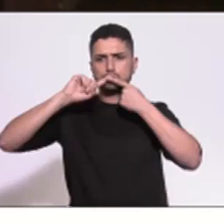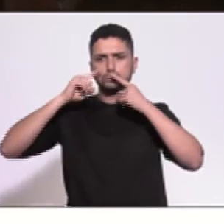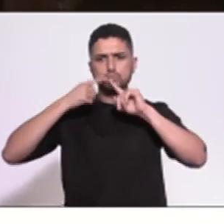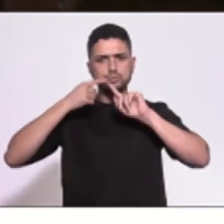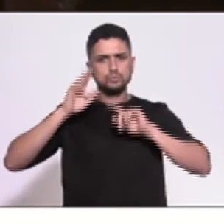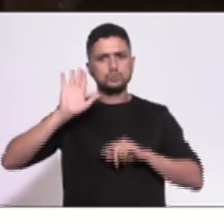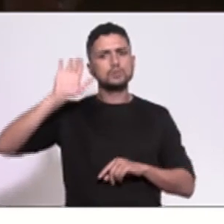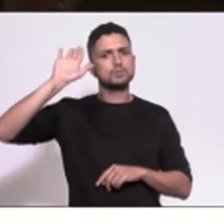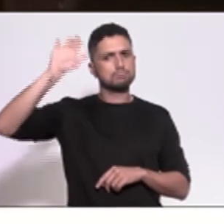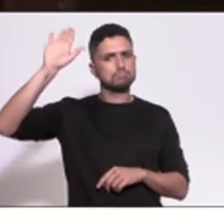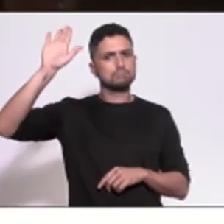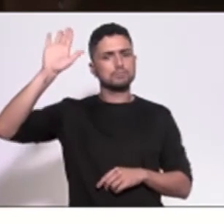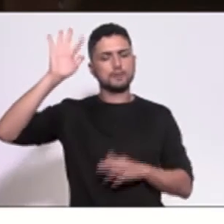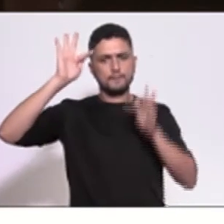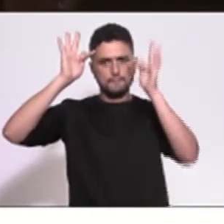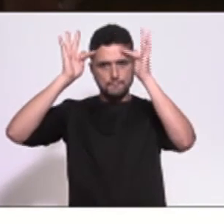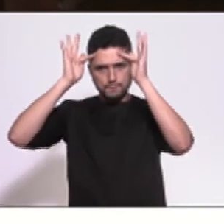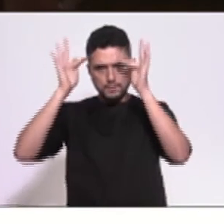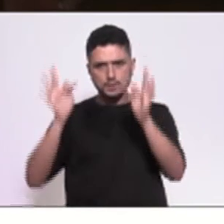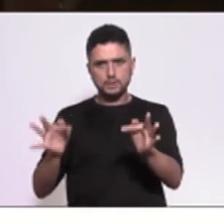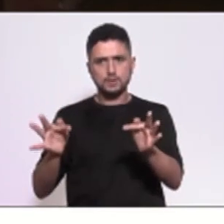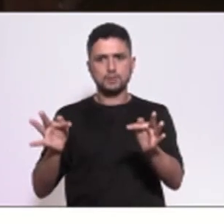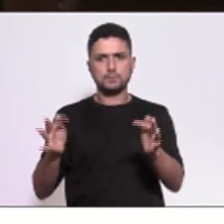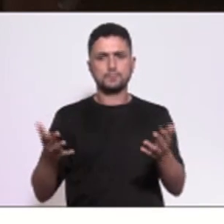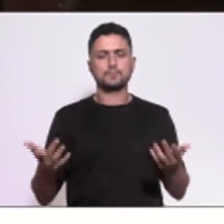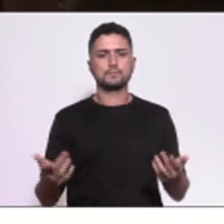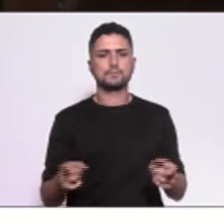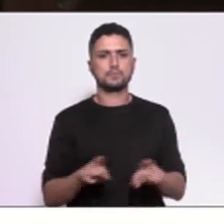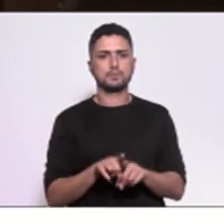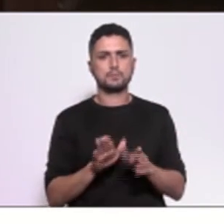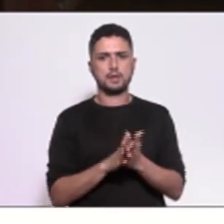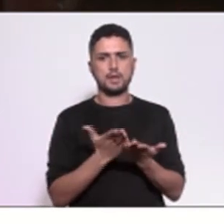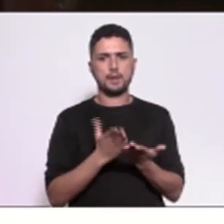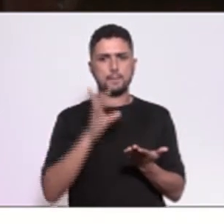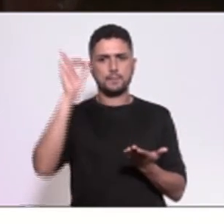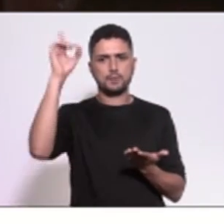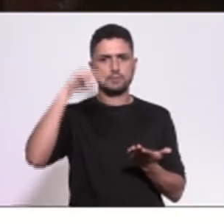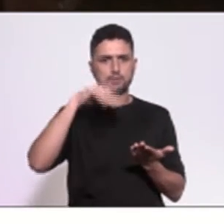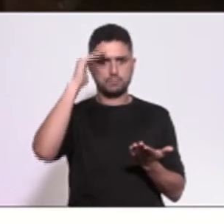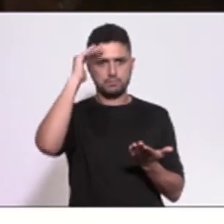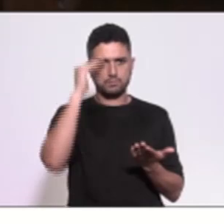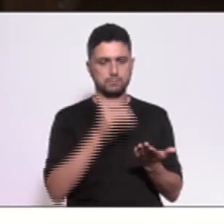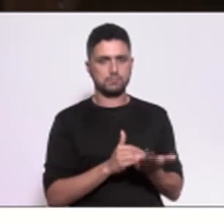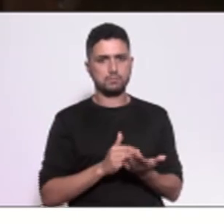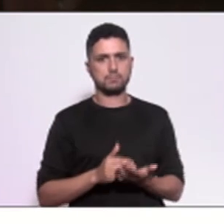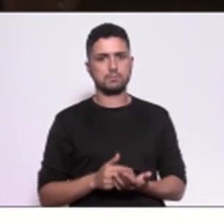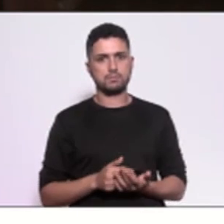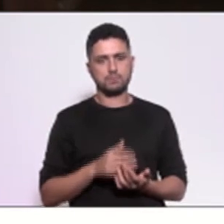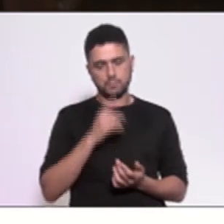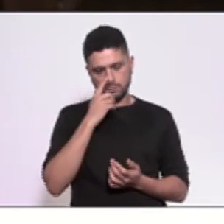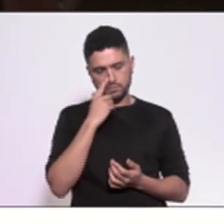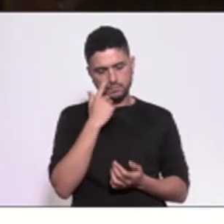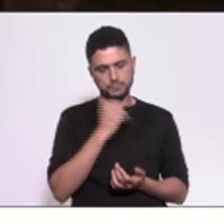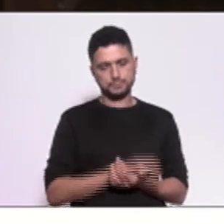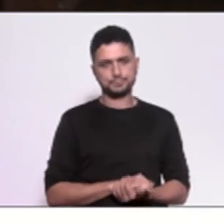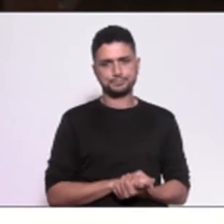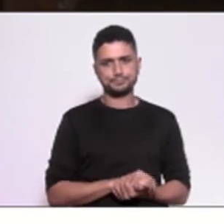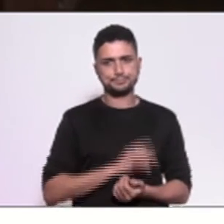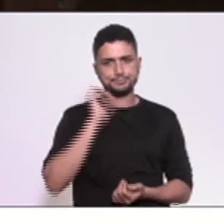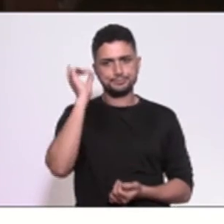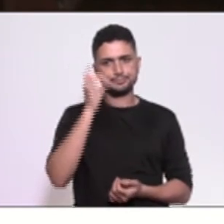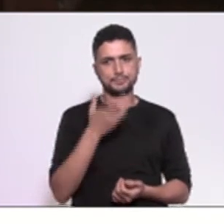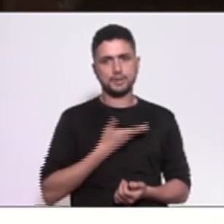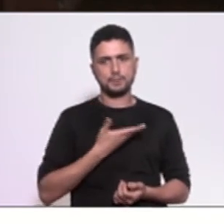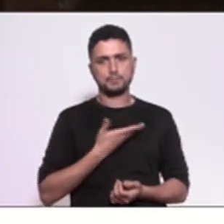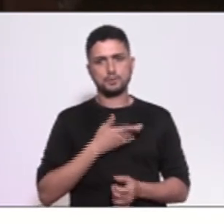à Constituição, assim como jurei fidelidade à palavra de Deus. Meus amigos, deputados